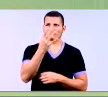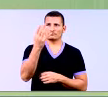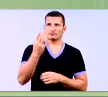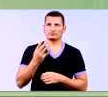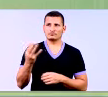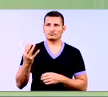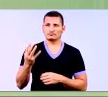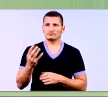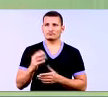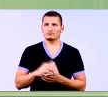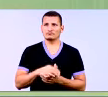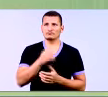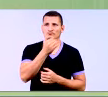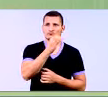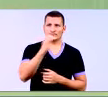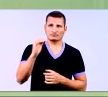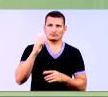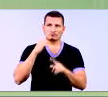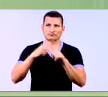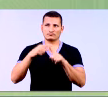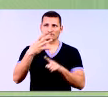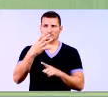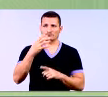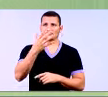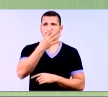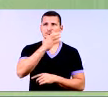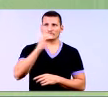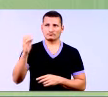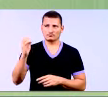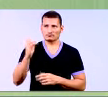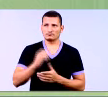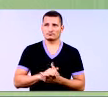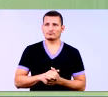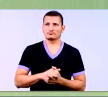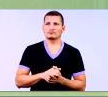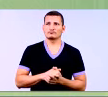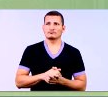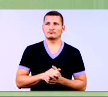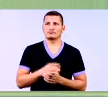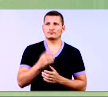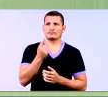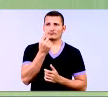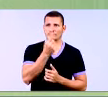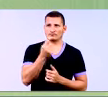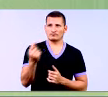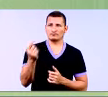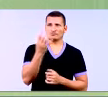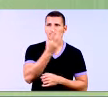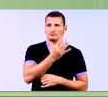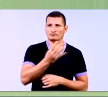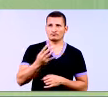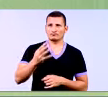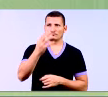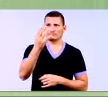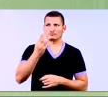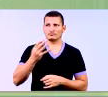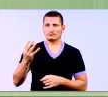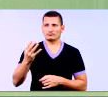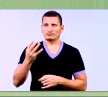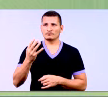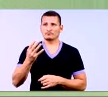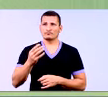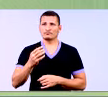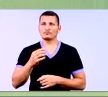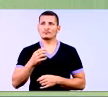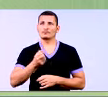4, 400. E cada viagem desse aqui, em vez de levar um bit só, ele está levando o quê? 32